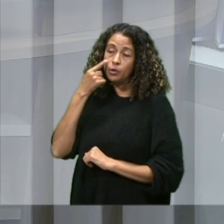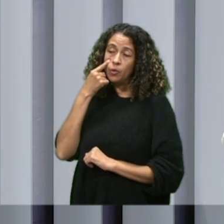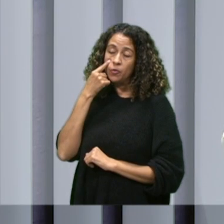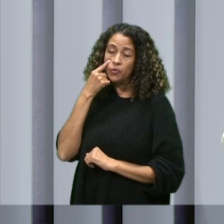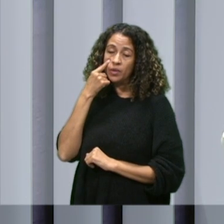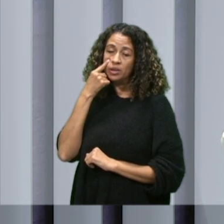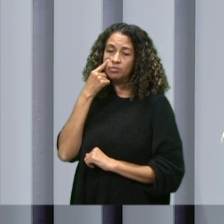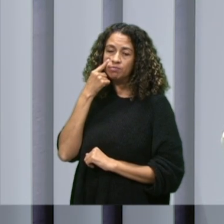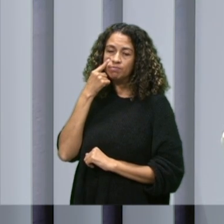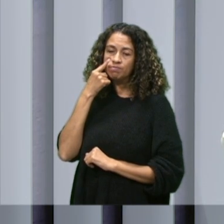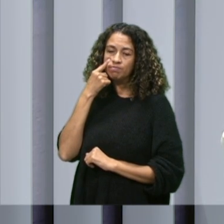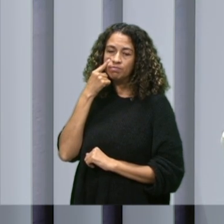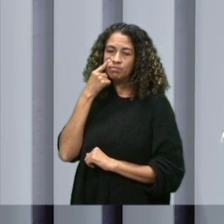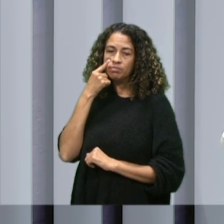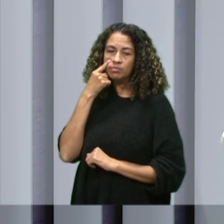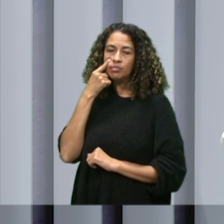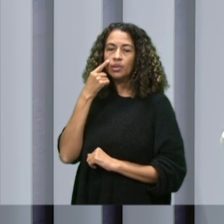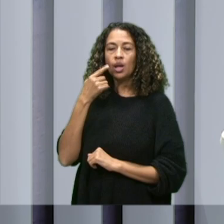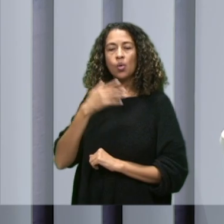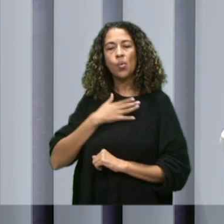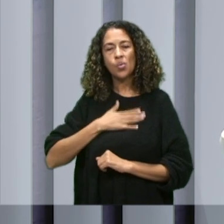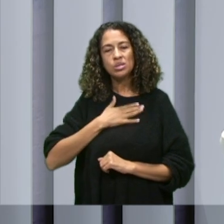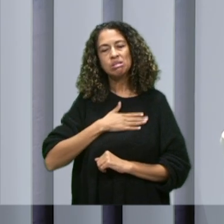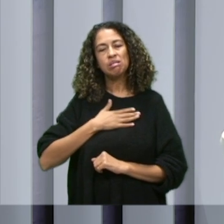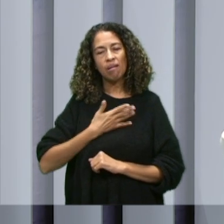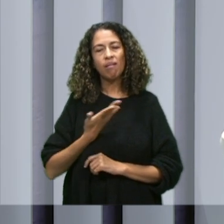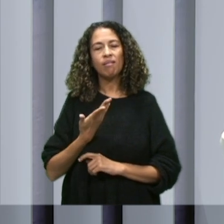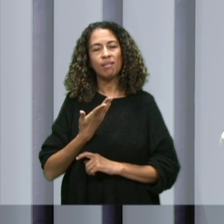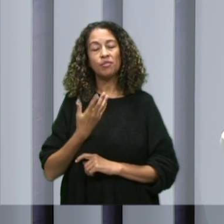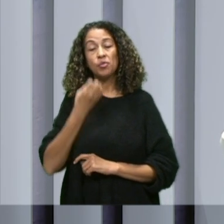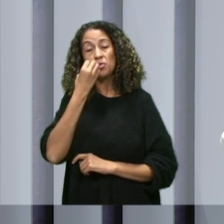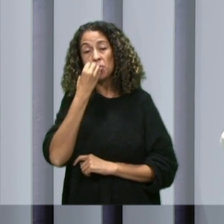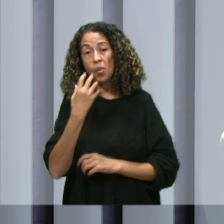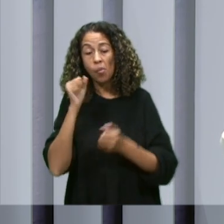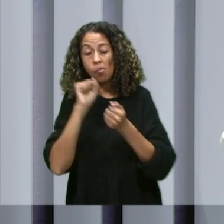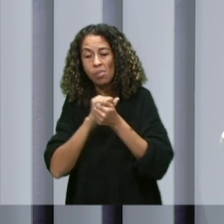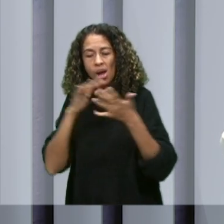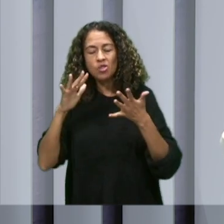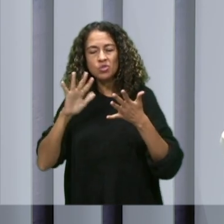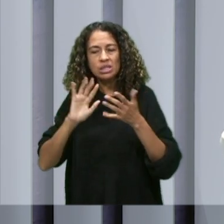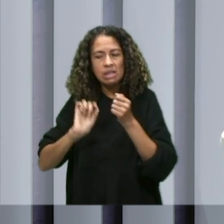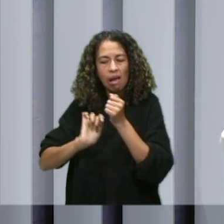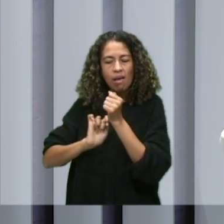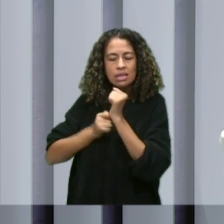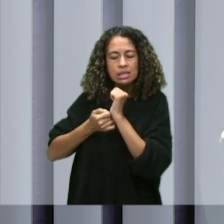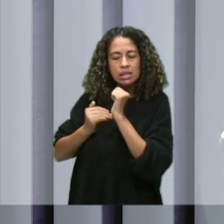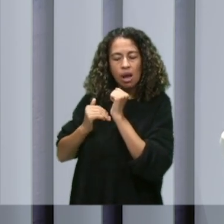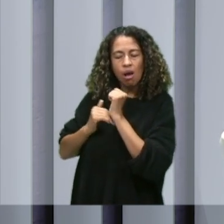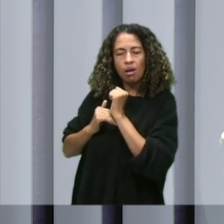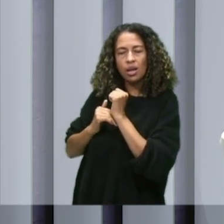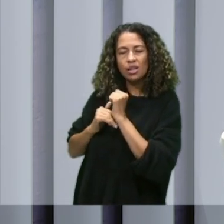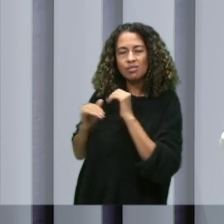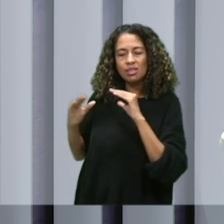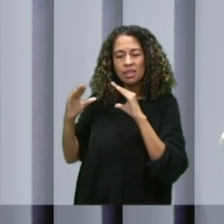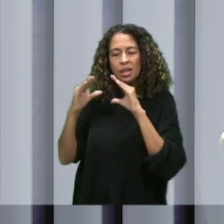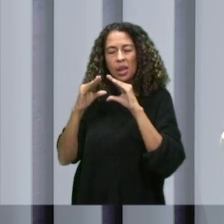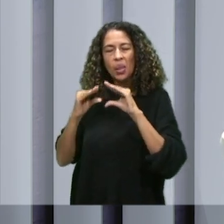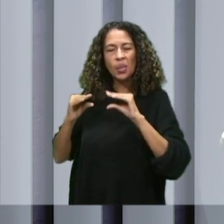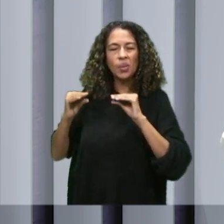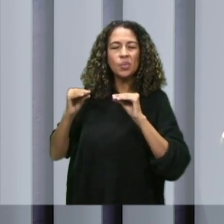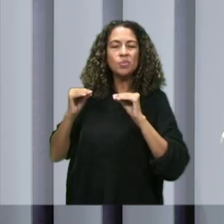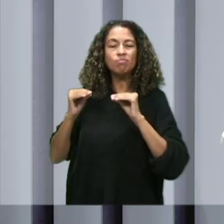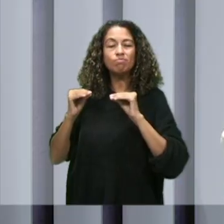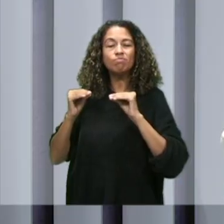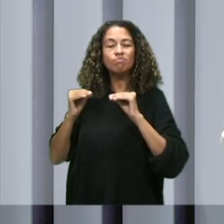muito mágico, né? Essa coisa do mistério da noite estar dentro de